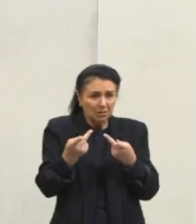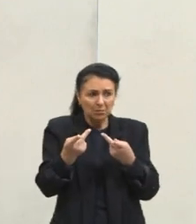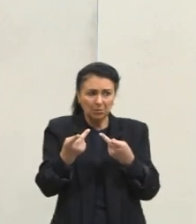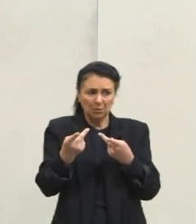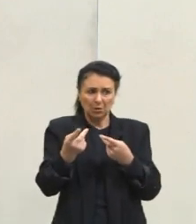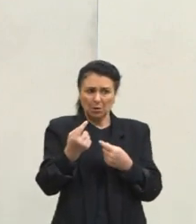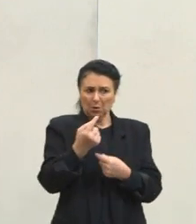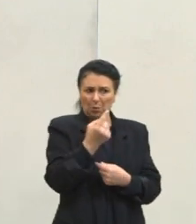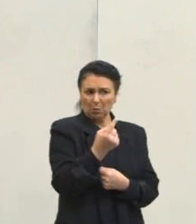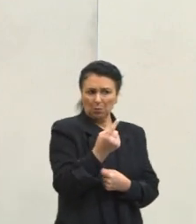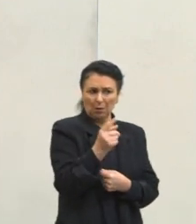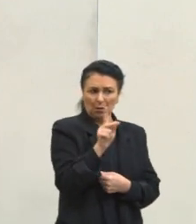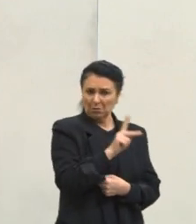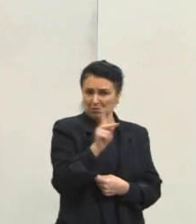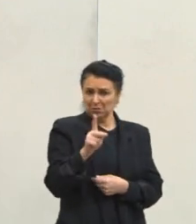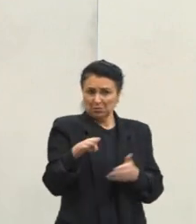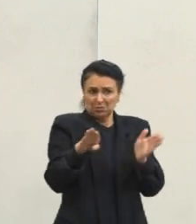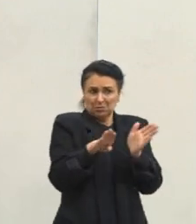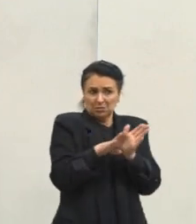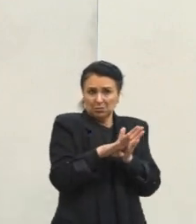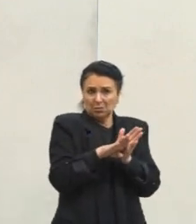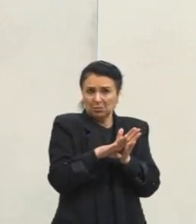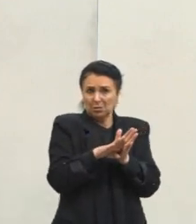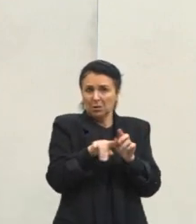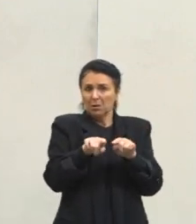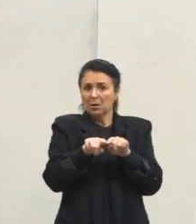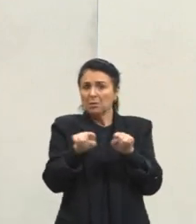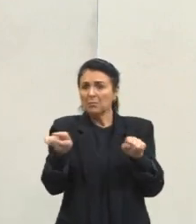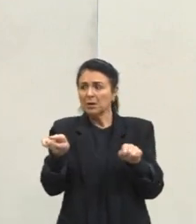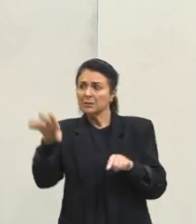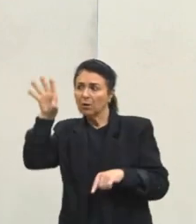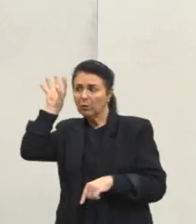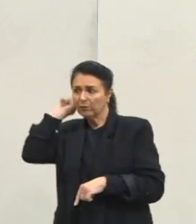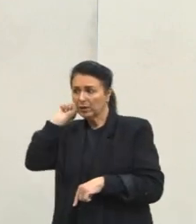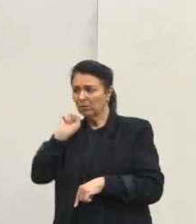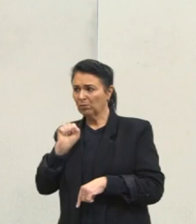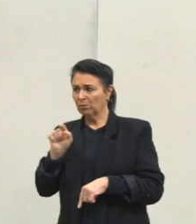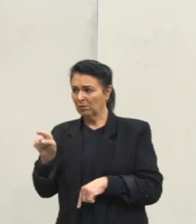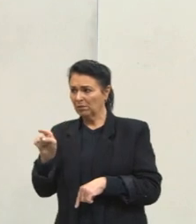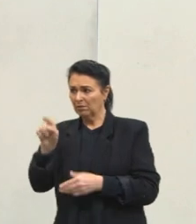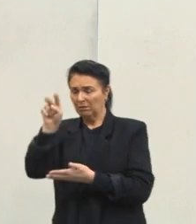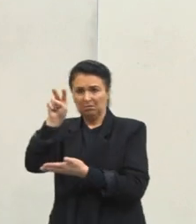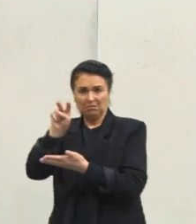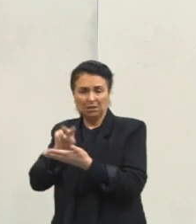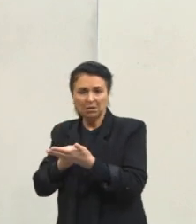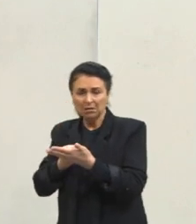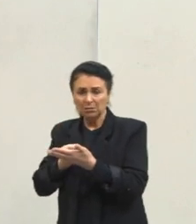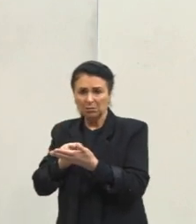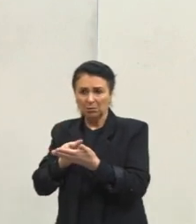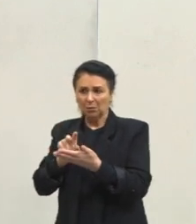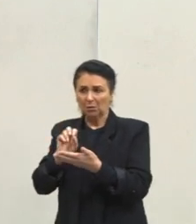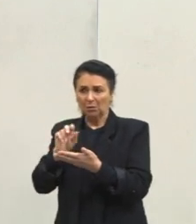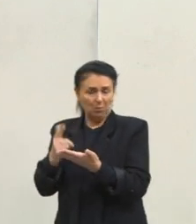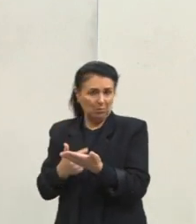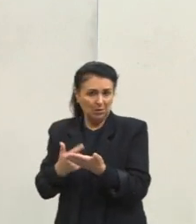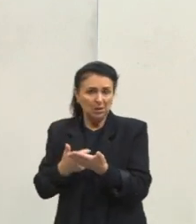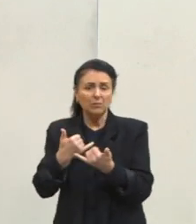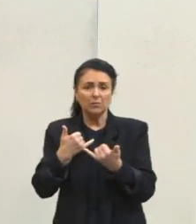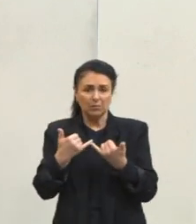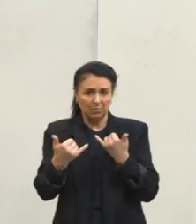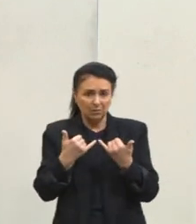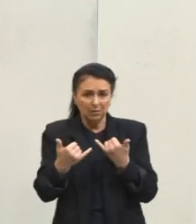uma professora chegou mas quem está escutando ou quem está lendo não sabe exatamente de quem está se tratando